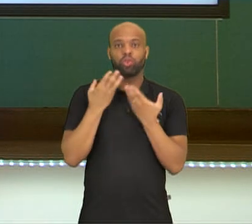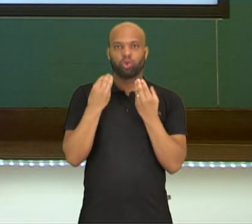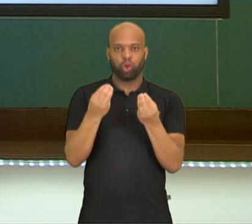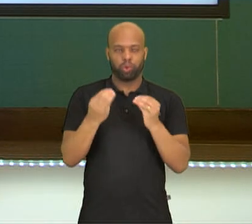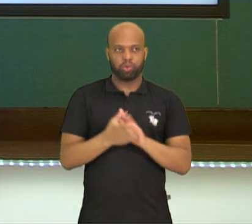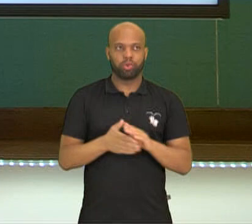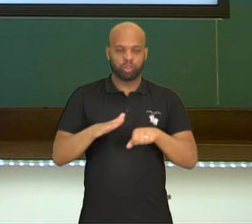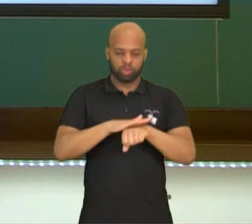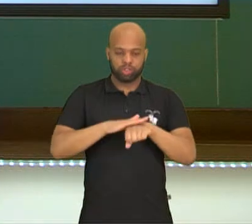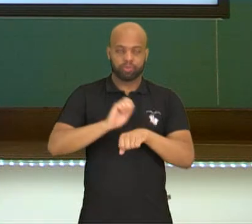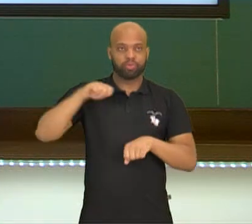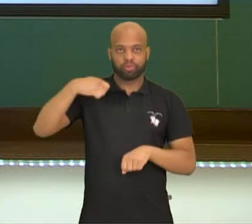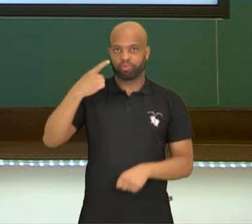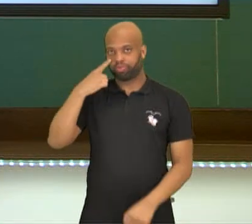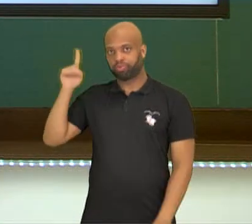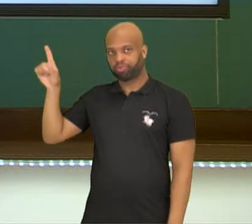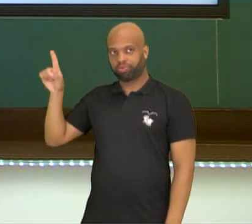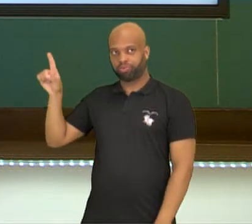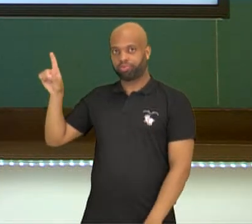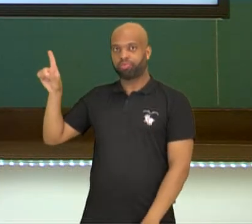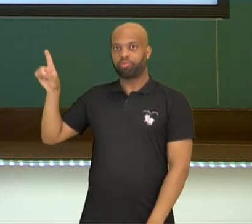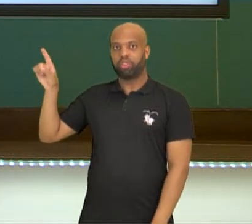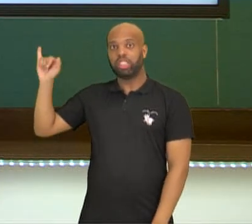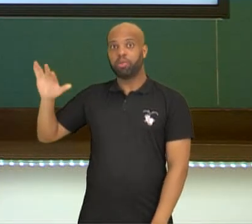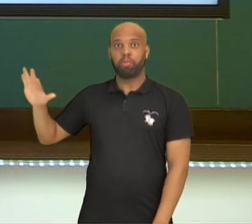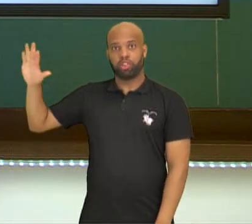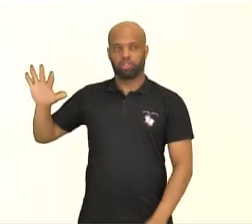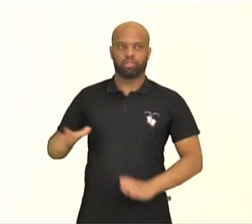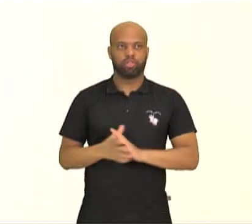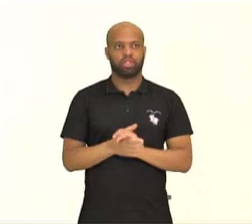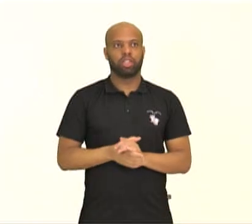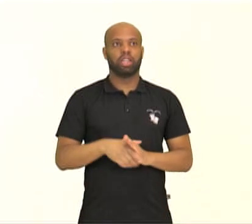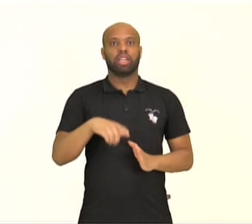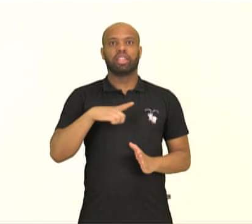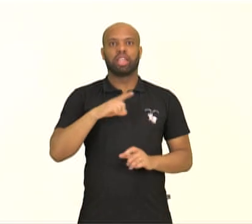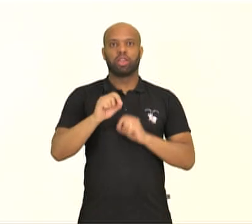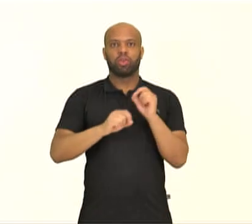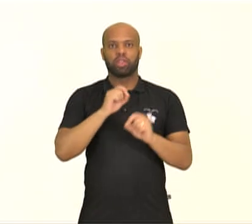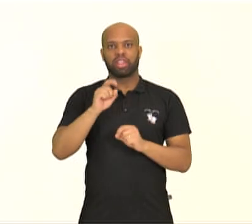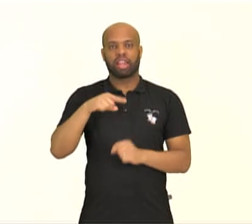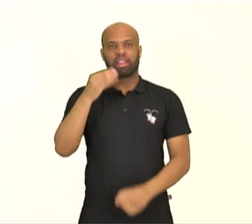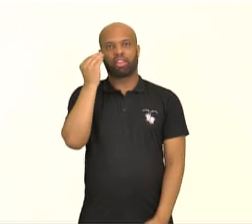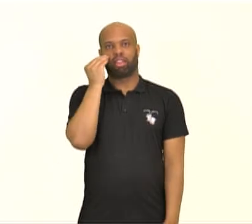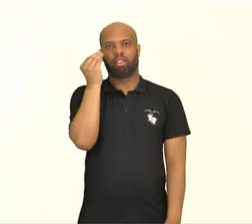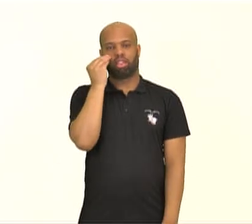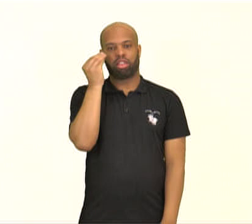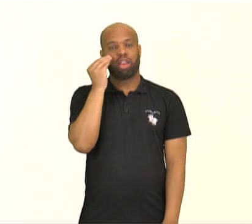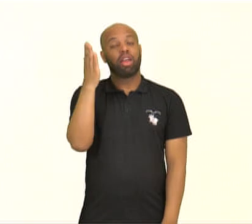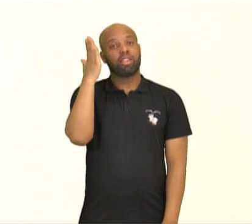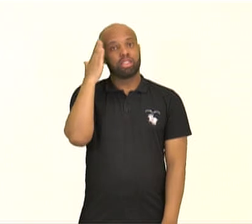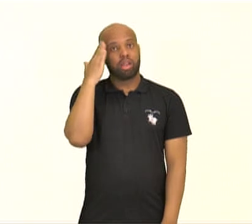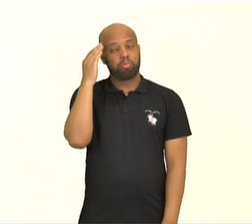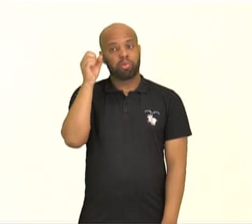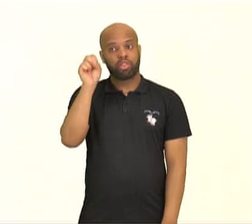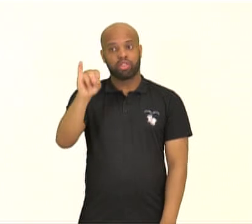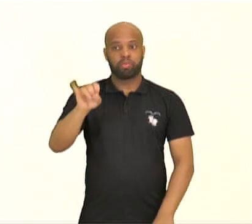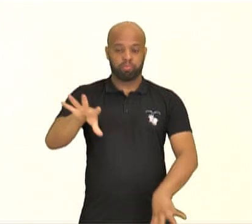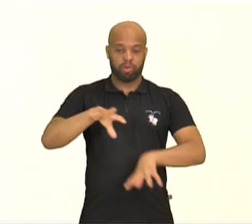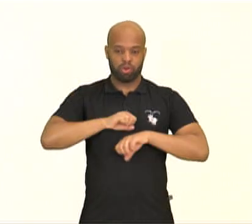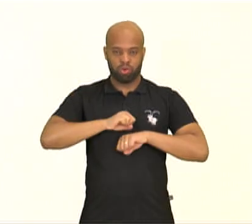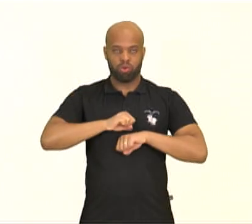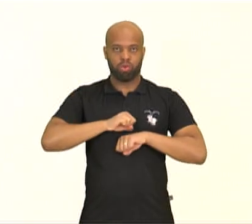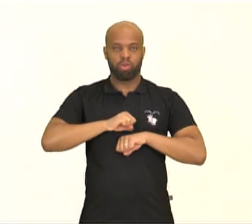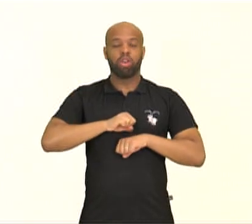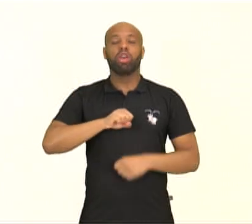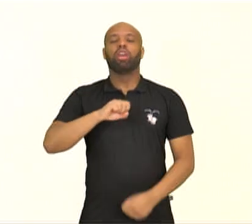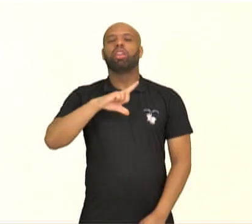conversando sobre esta imagem. Temos aqui 2 testes de Covid. Quais são as formas que se